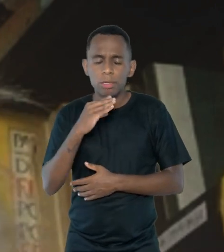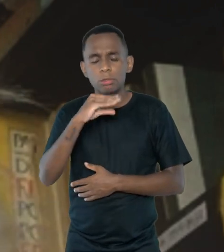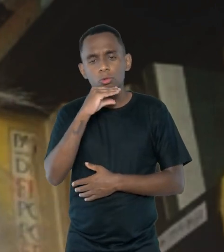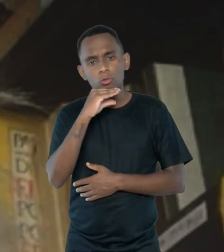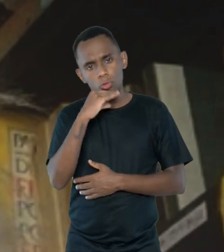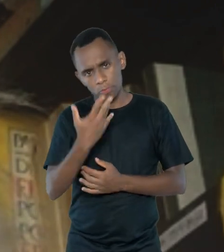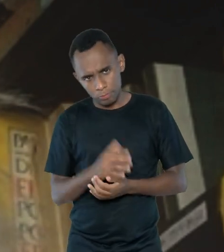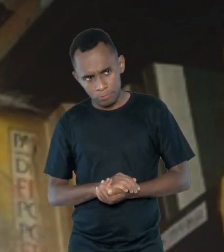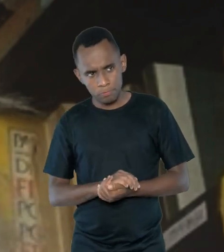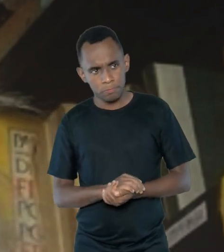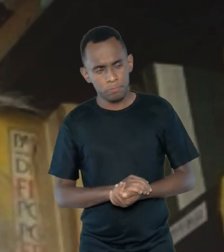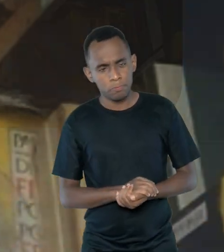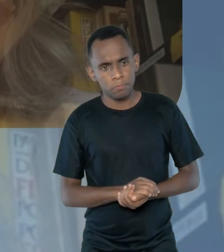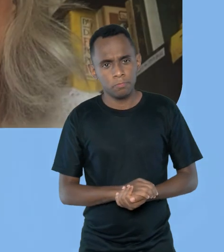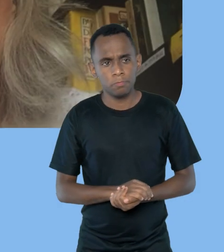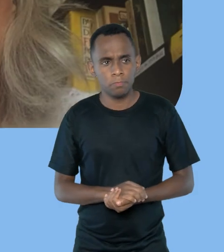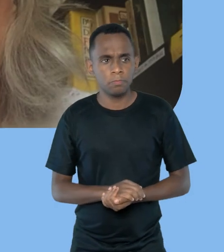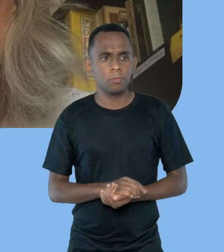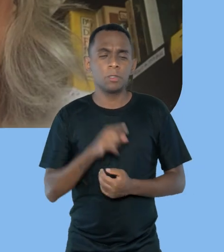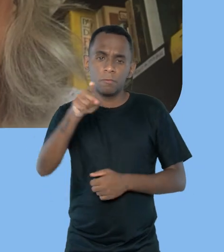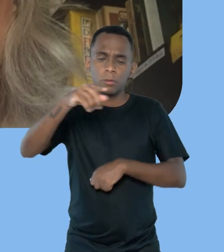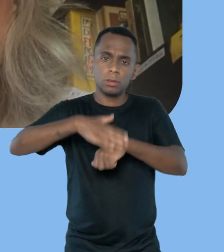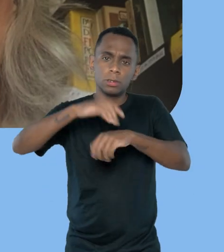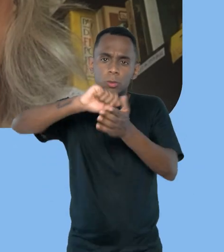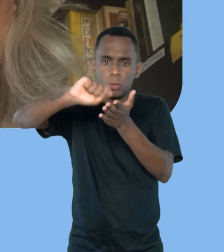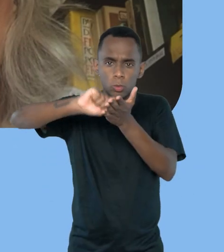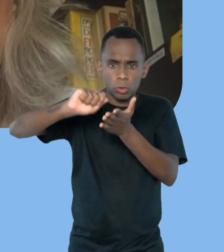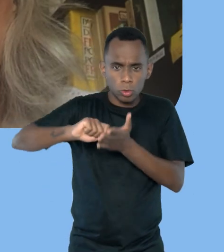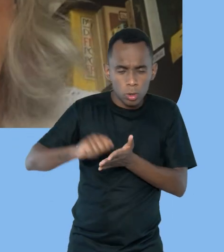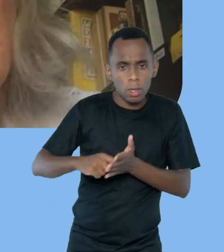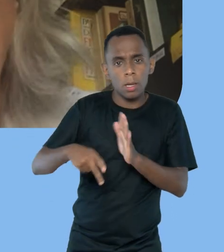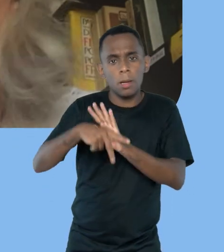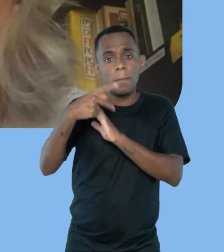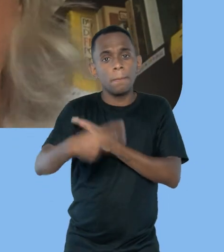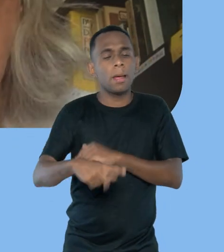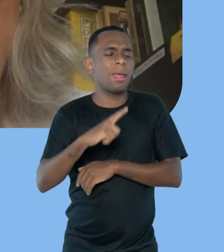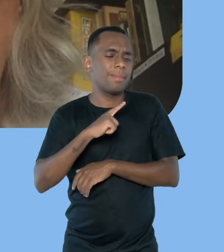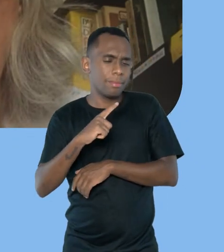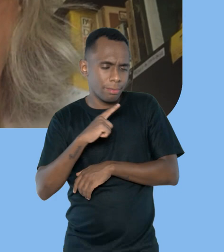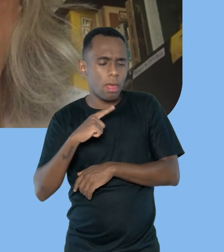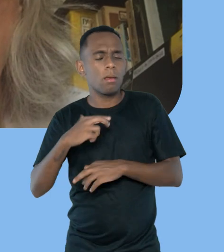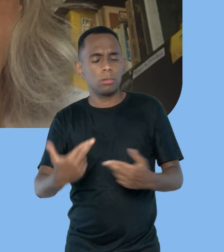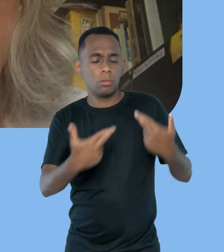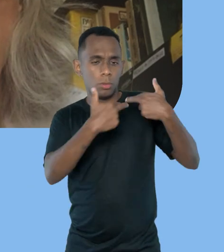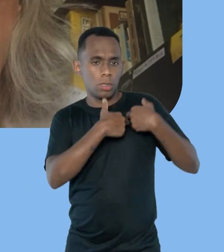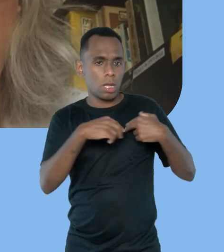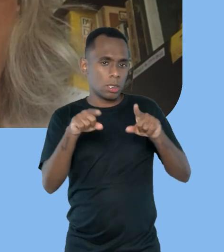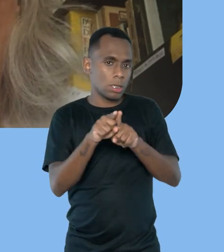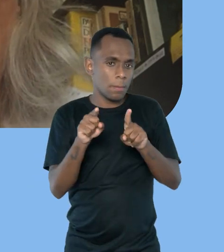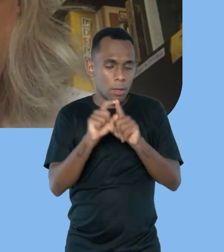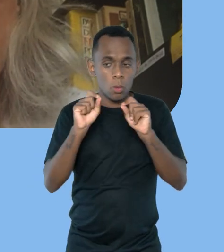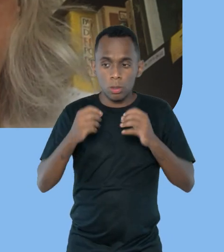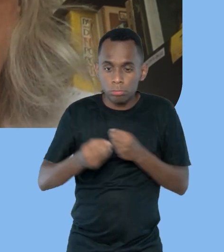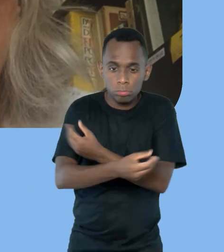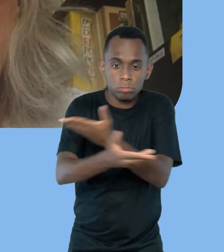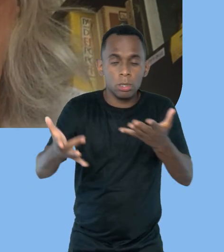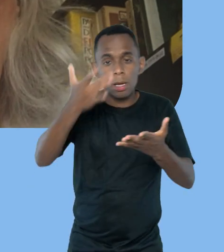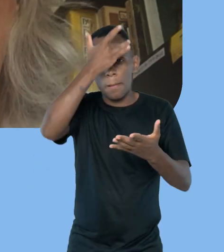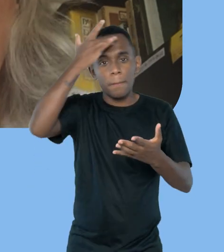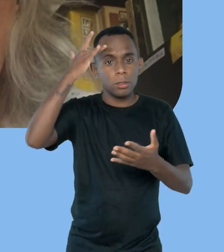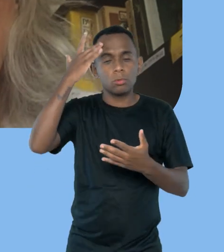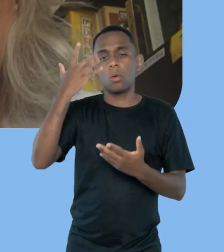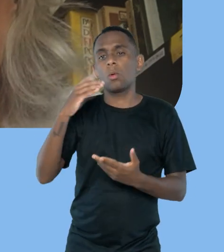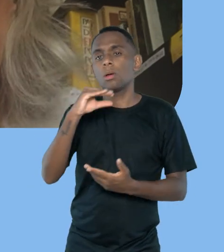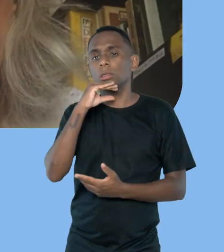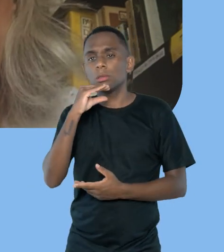né, de vocês, né, você como autora também de livro didático, tem esse papel também de levar esses grandes autores,